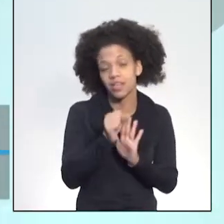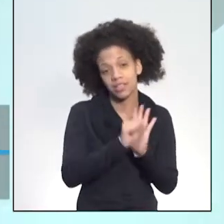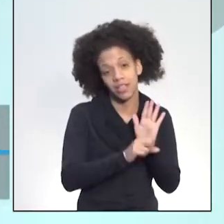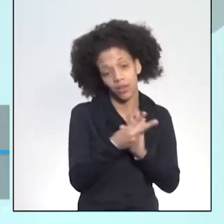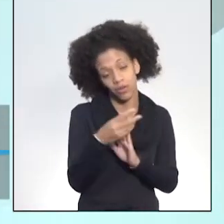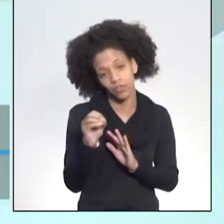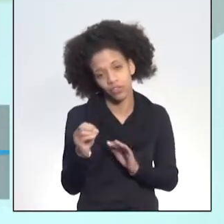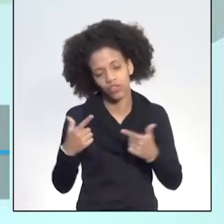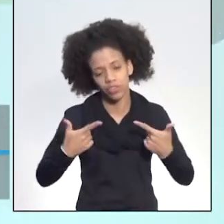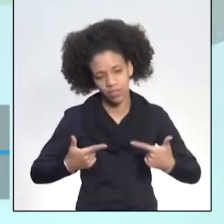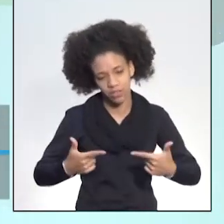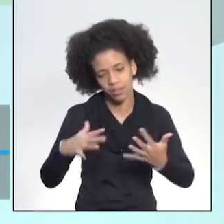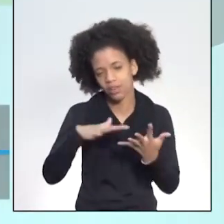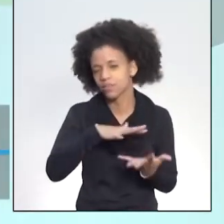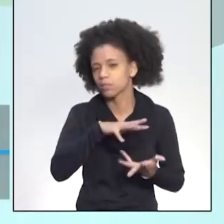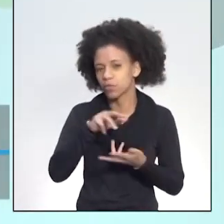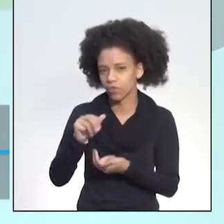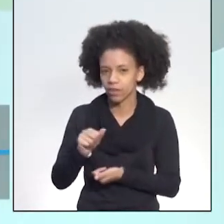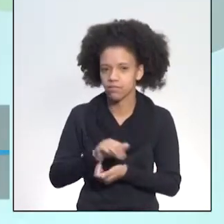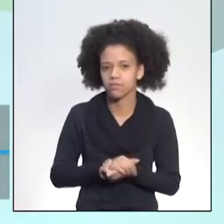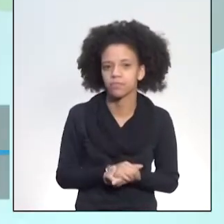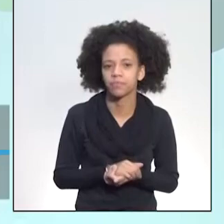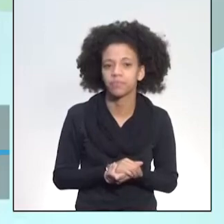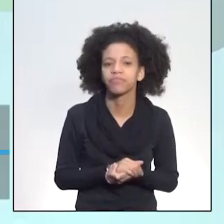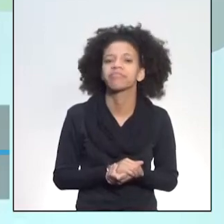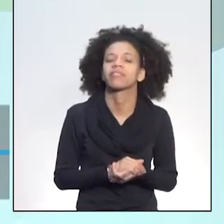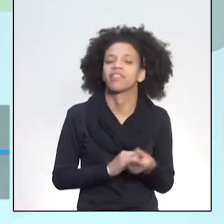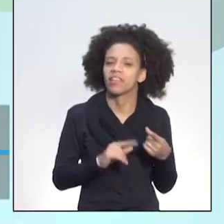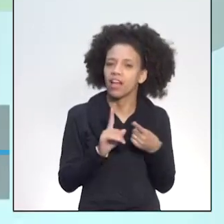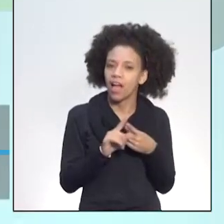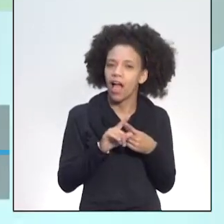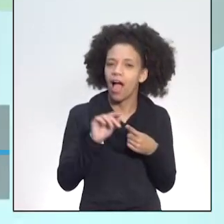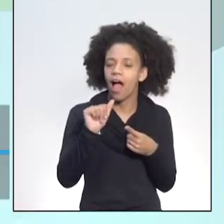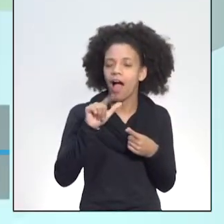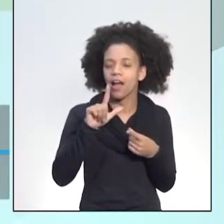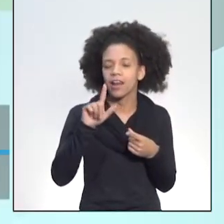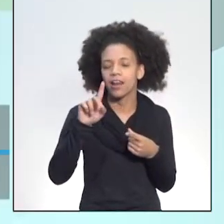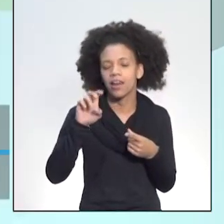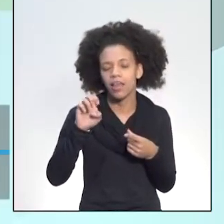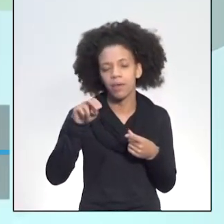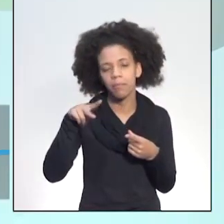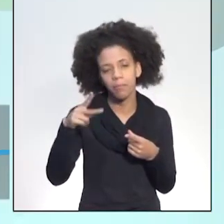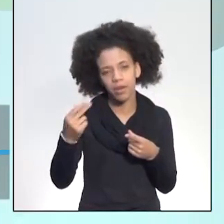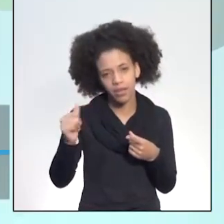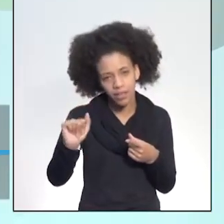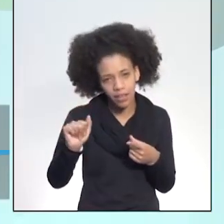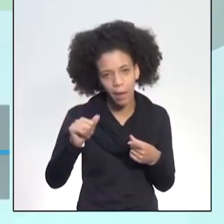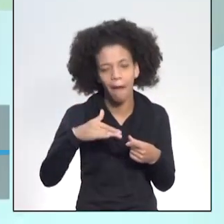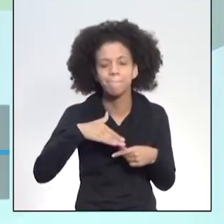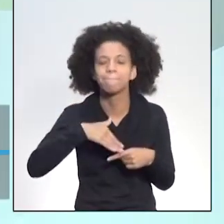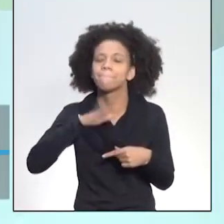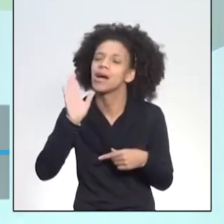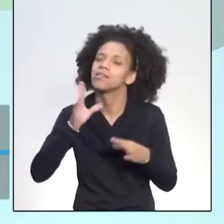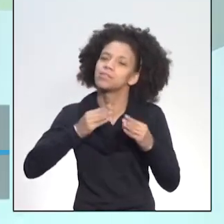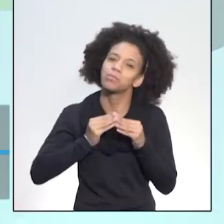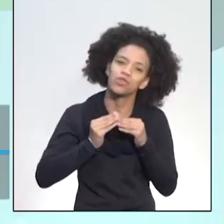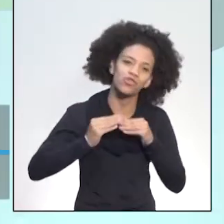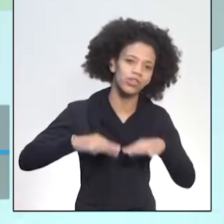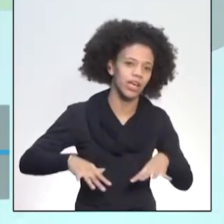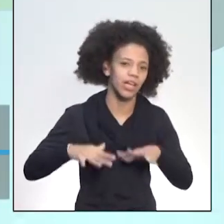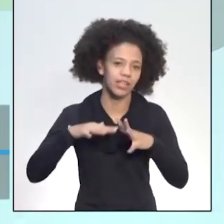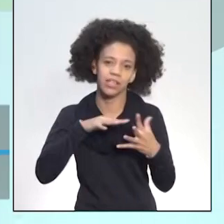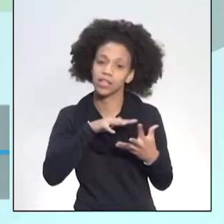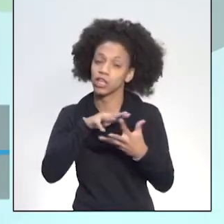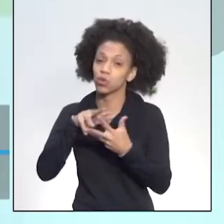e as guerras mundiais. A Alemanha foi a maior prejudicada em todo